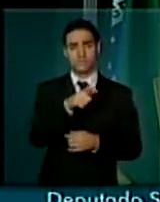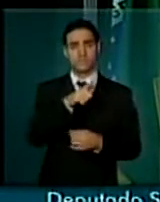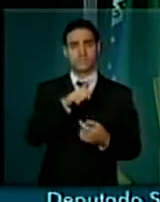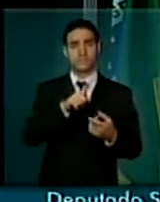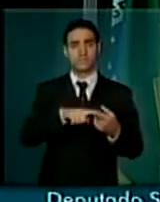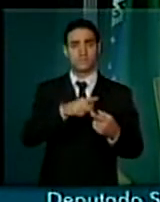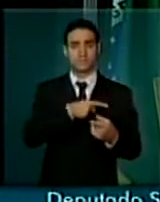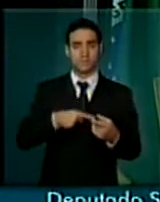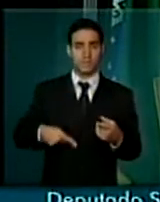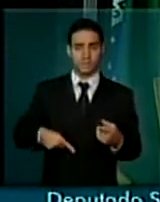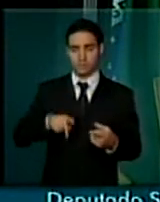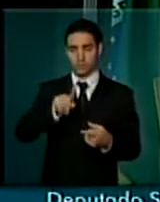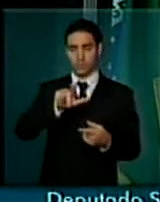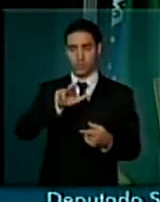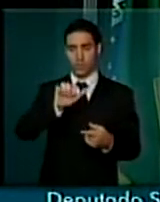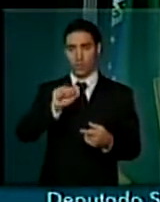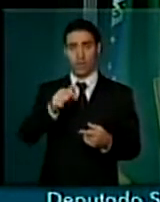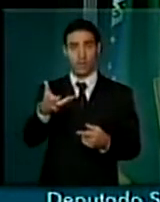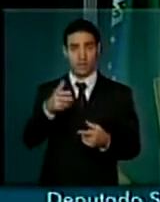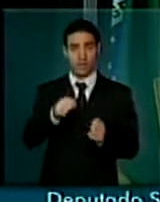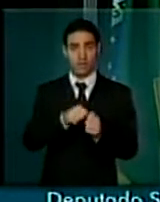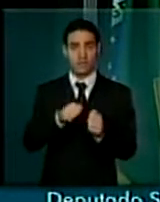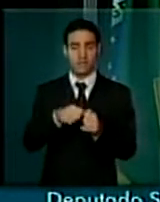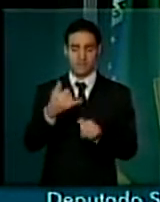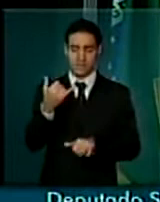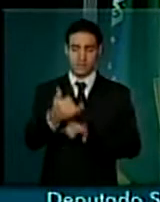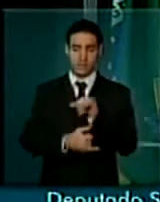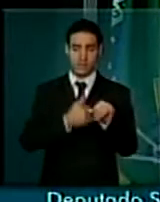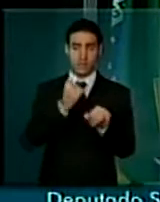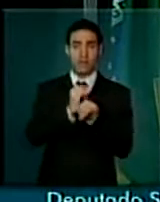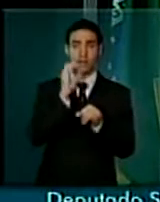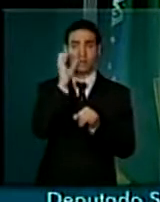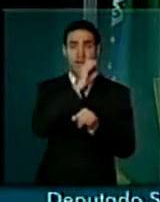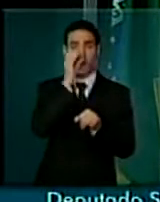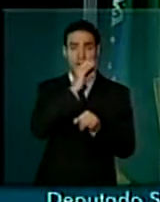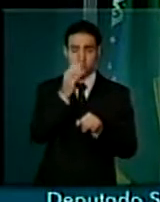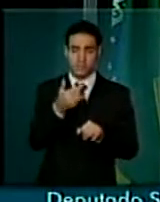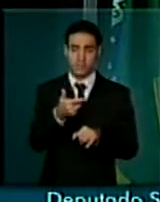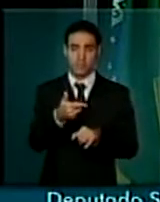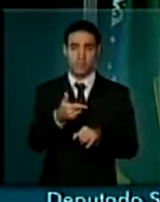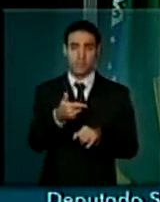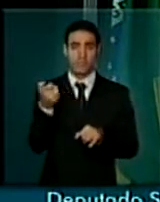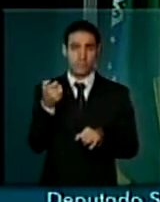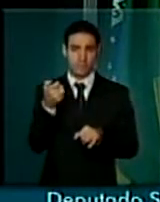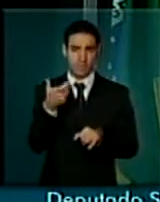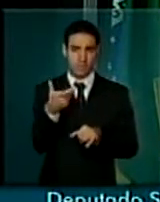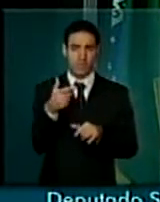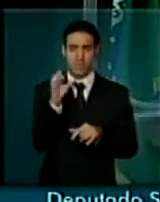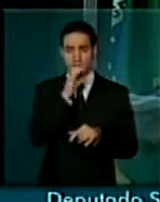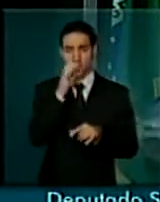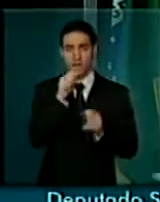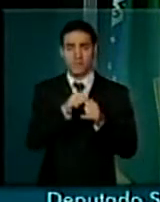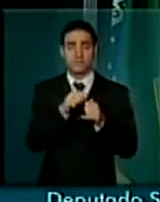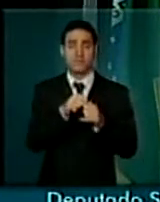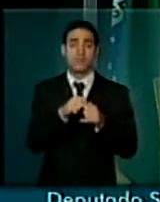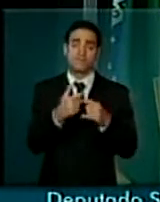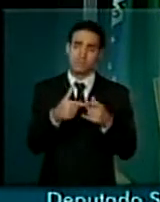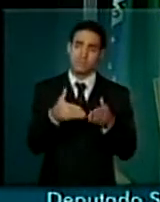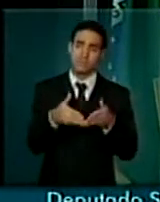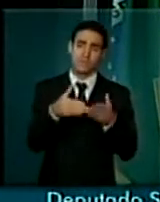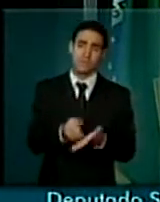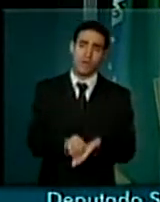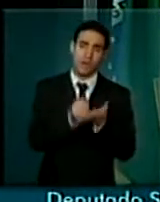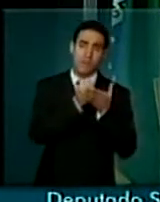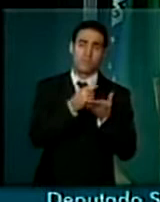com relação à banda larga no Brasil, universalizando o acesso e baixando o preço, eu comecei a colher assinatura e peço o apoio dos deputados e